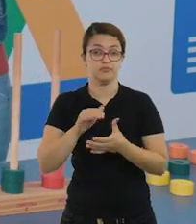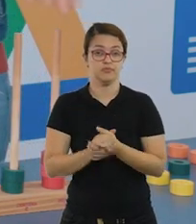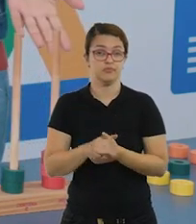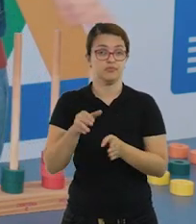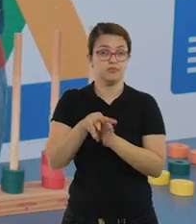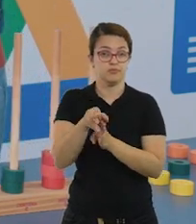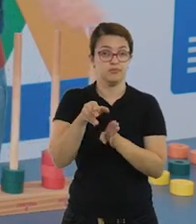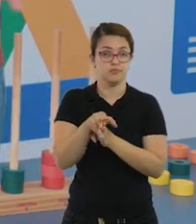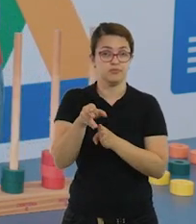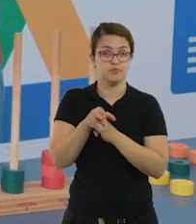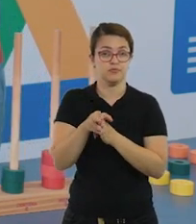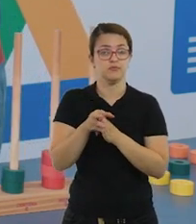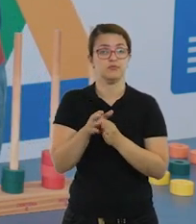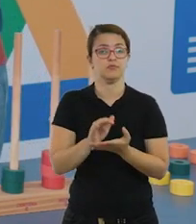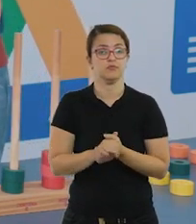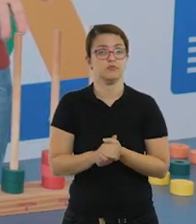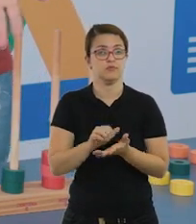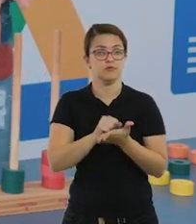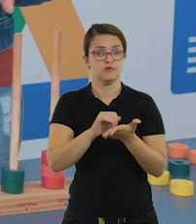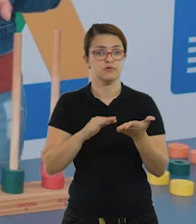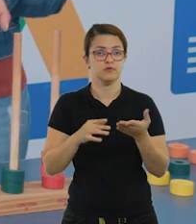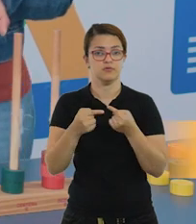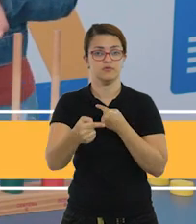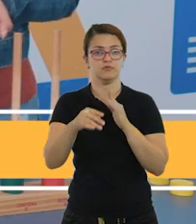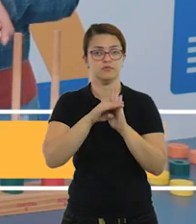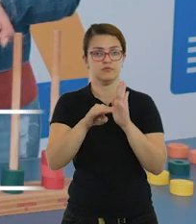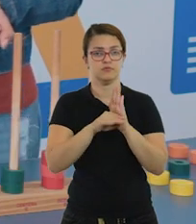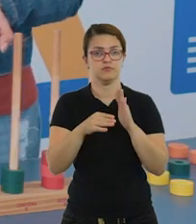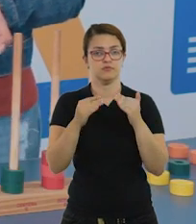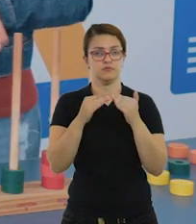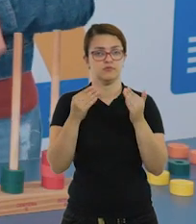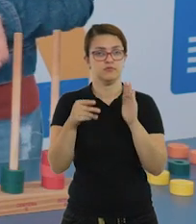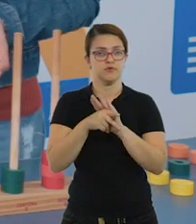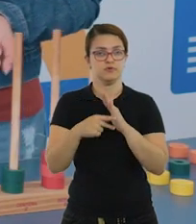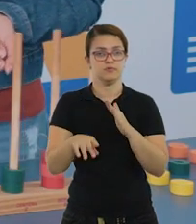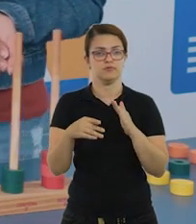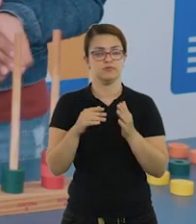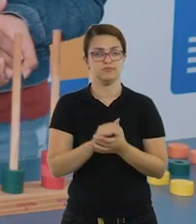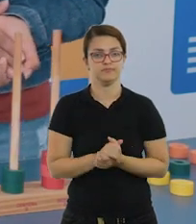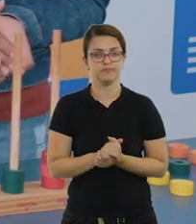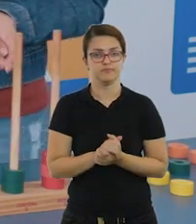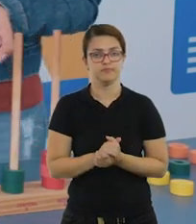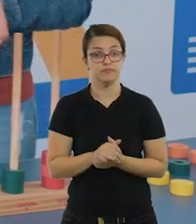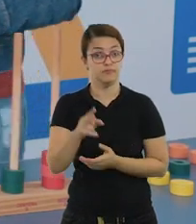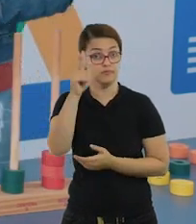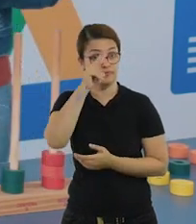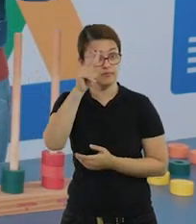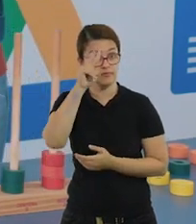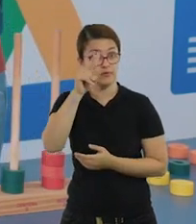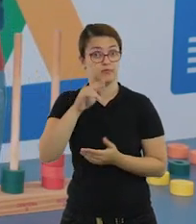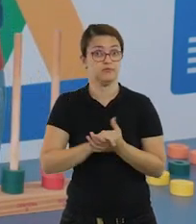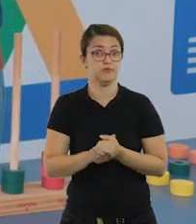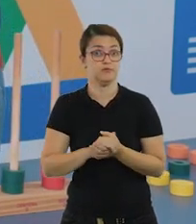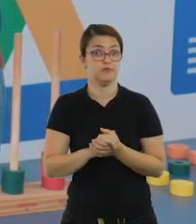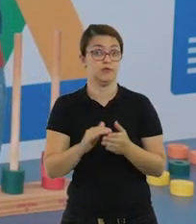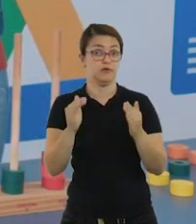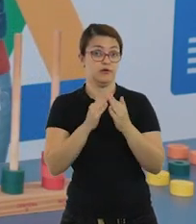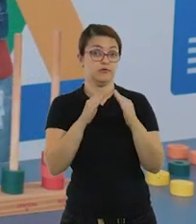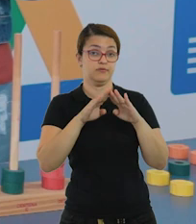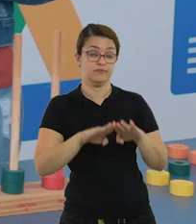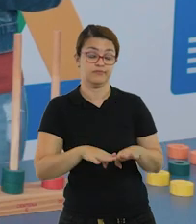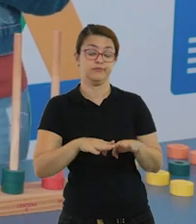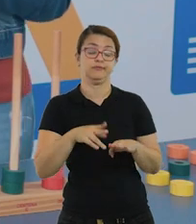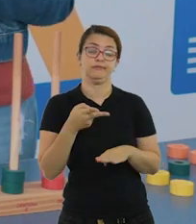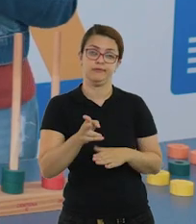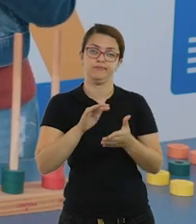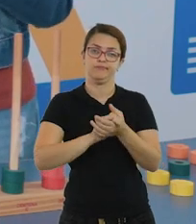Então, essas foram as sugestões, tá? As orientações para vocês realizarem as atividades da nossa rotina do Lição de Casa. Lembrem que a gente